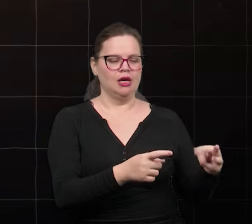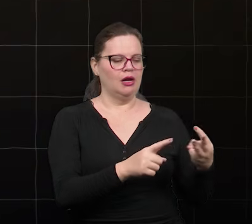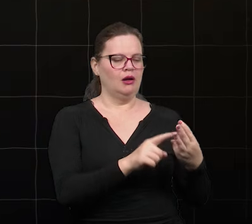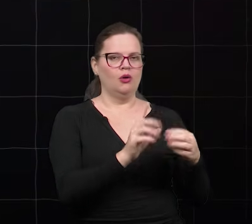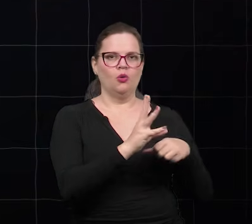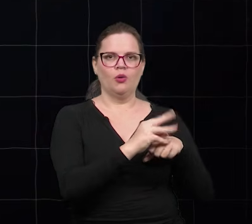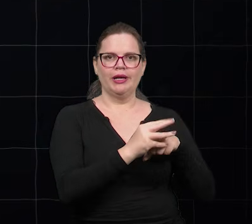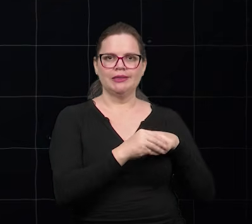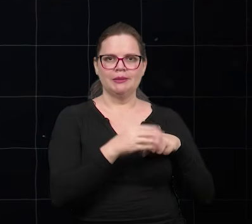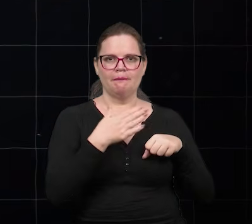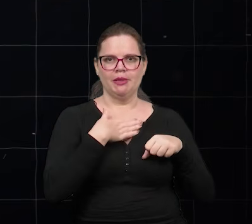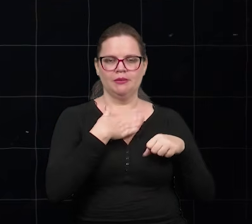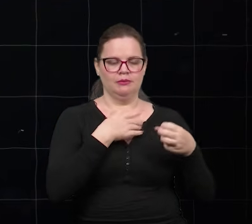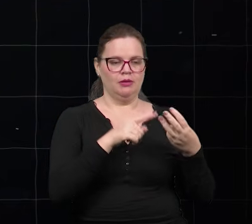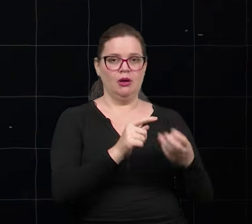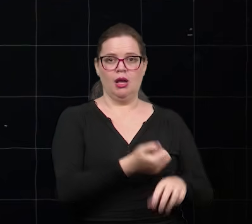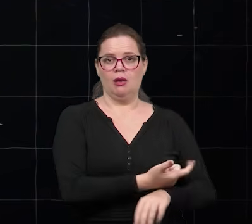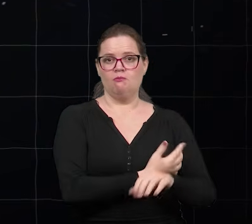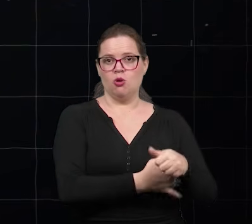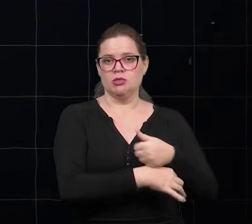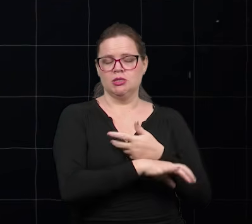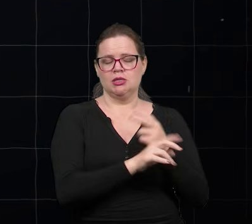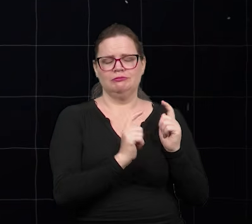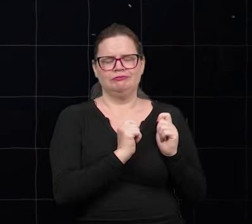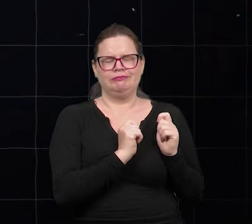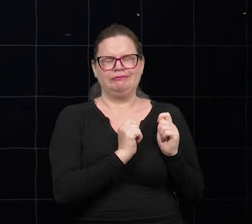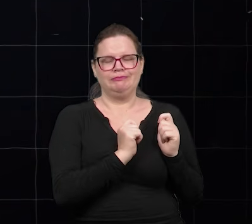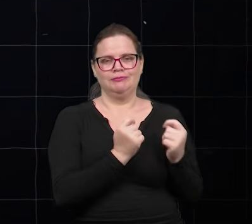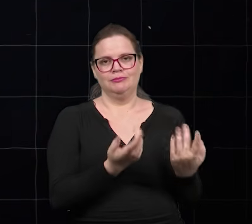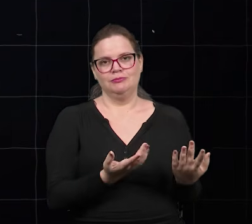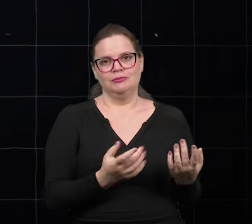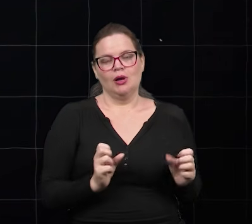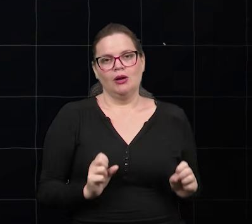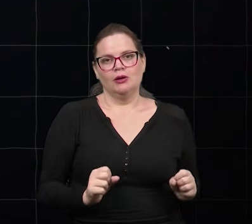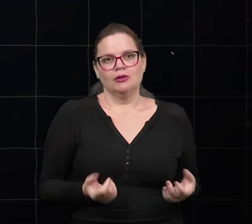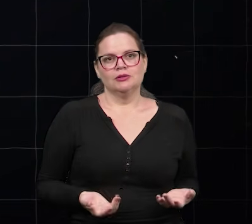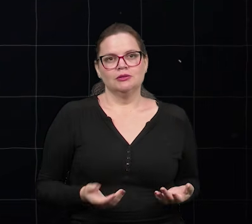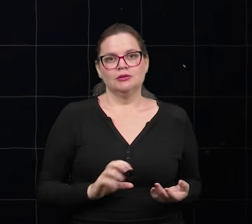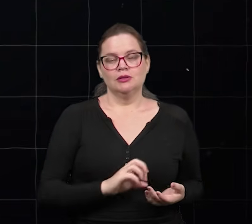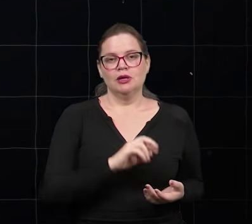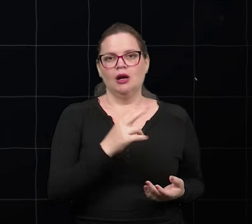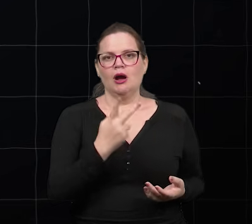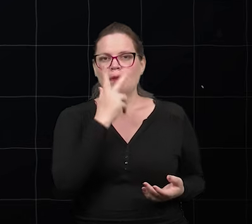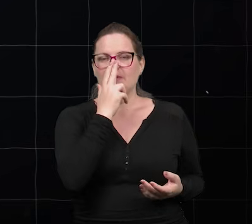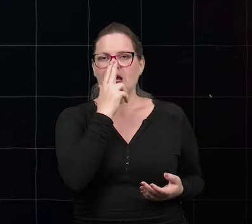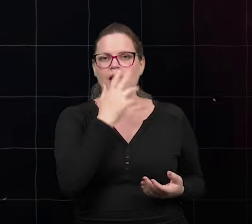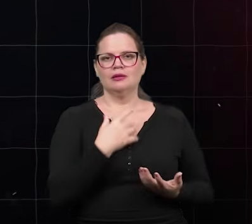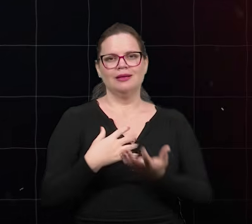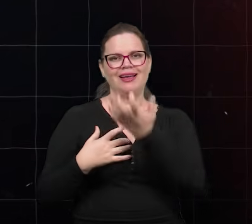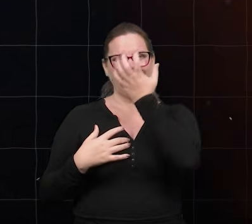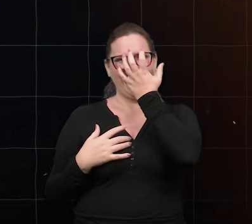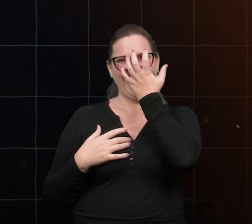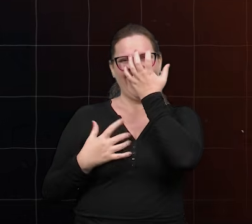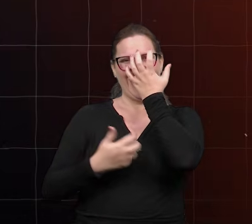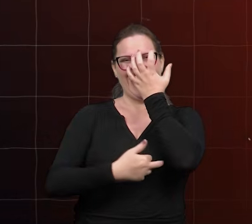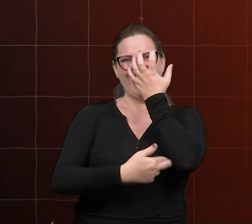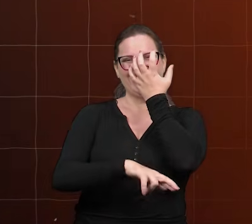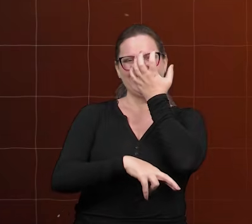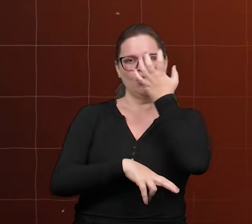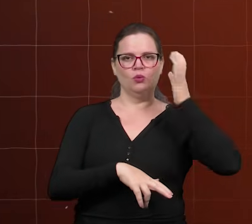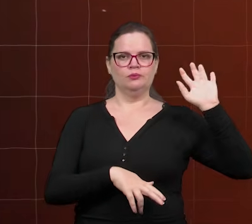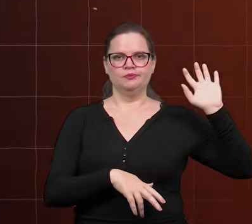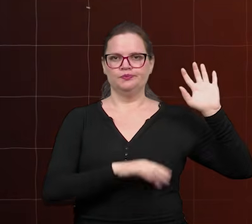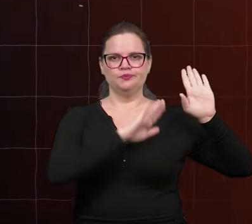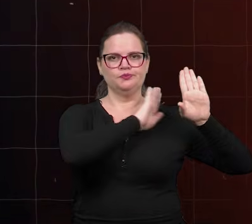humano, na emoção talvez, ou apenas em uma aparência religiosa. Mas o Novo Testamento